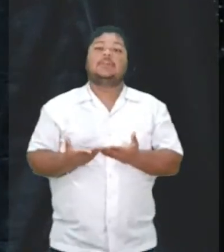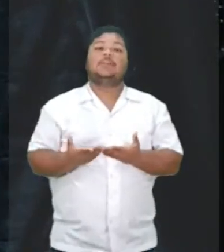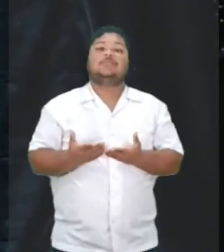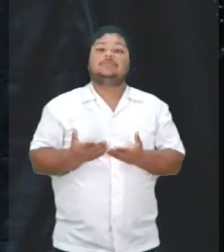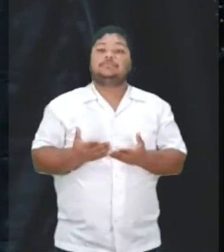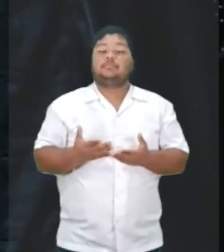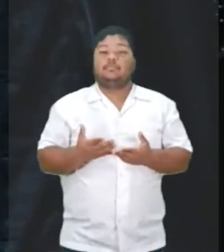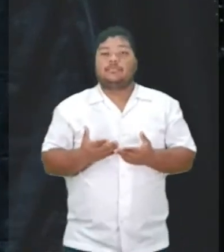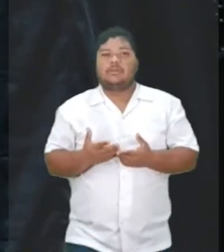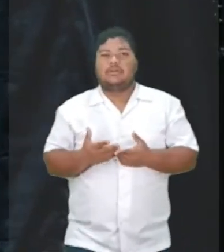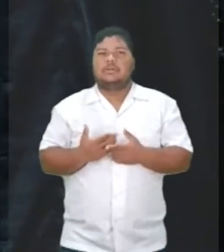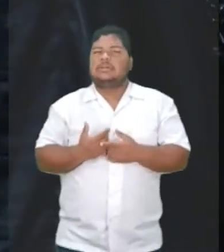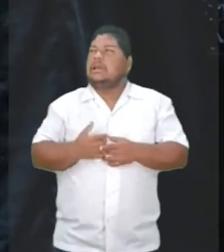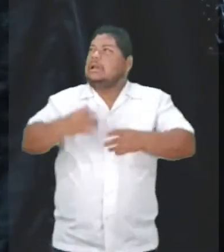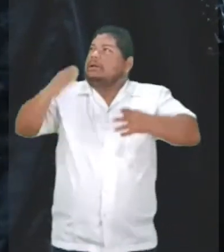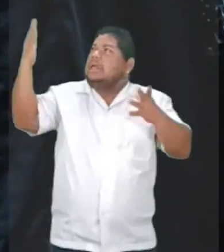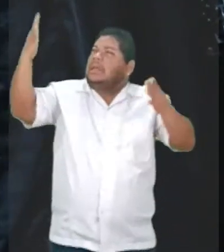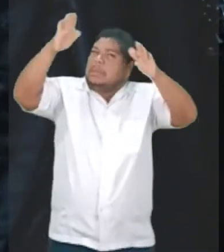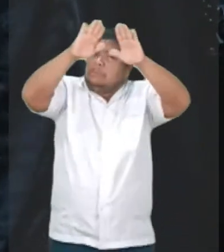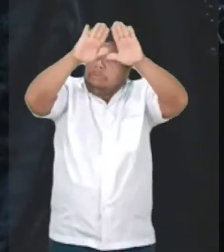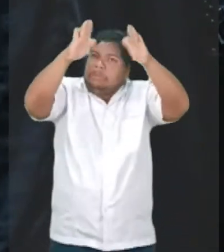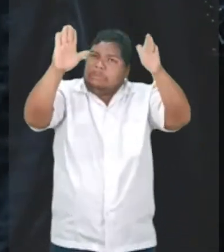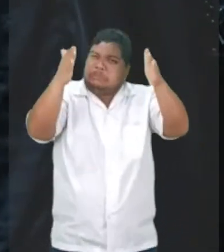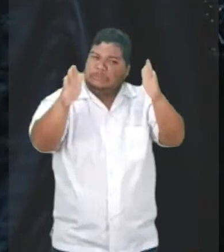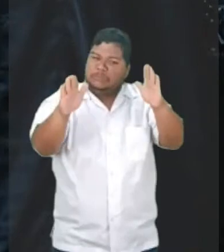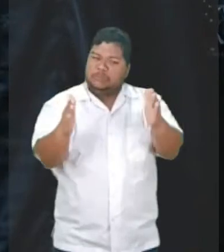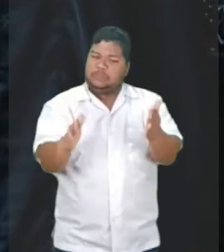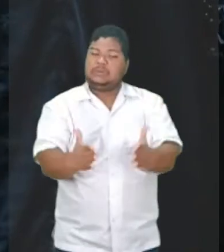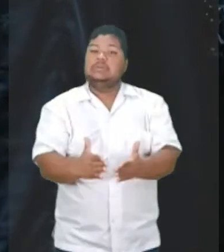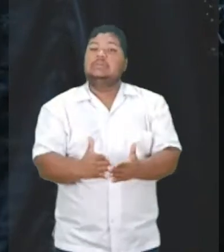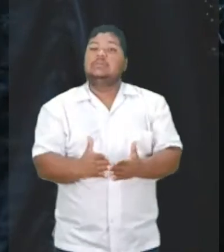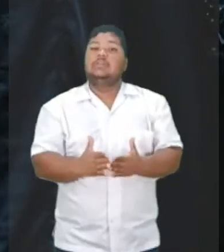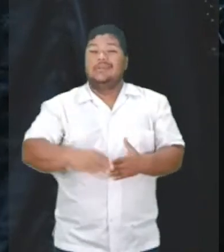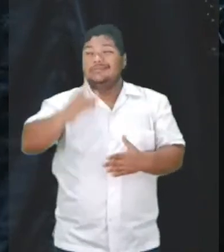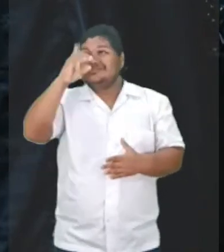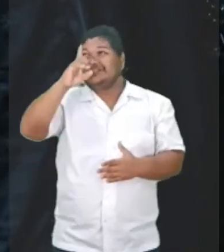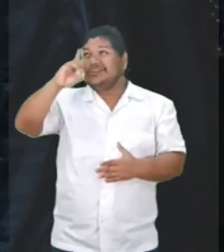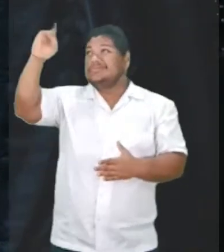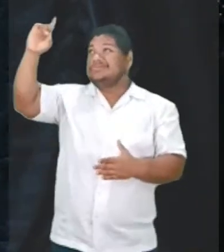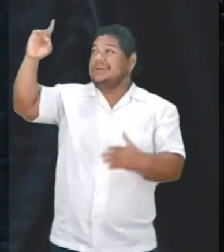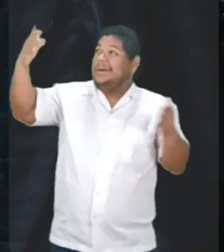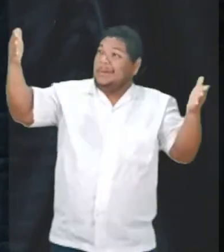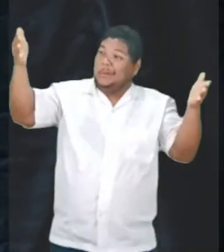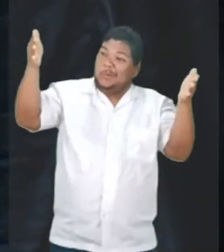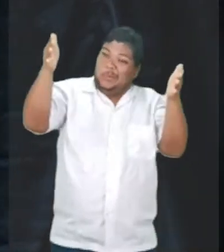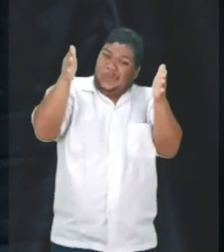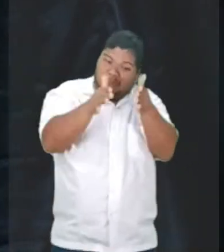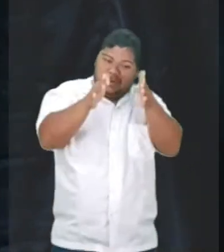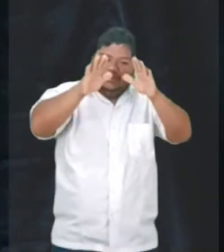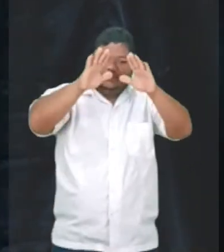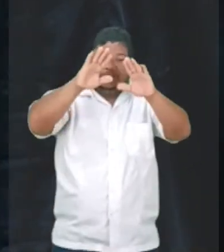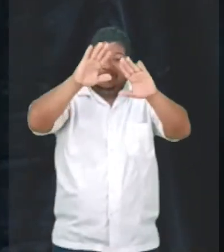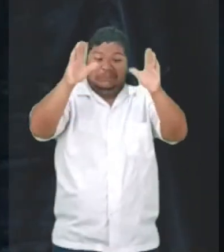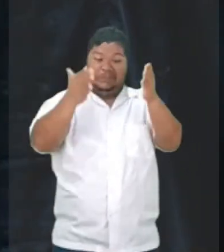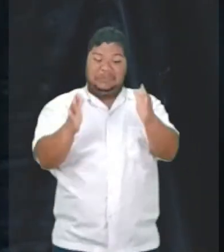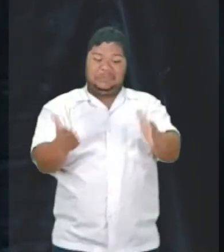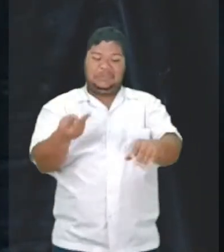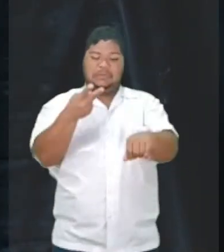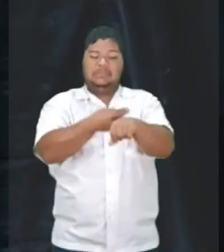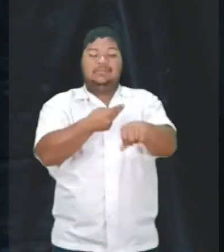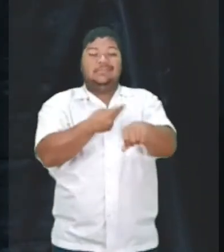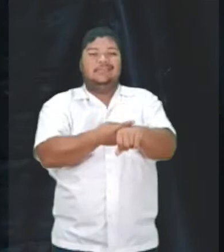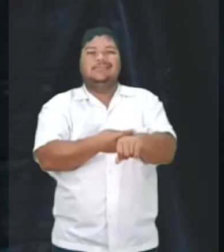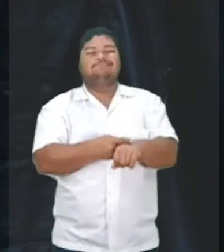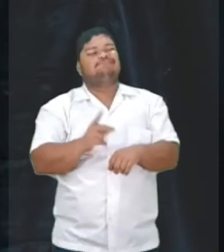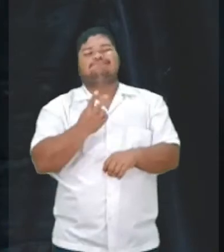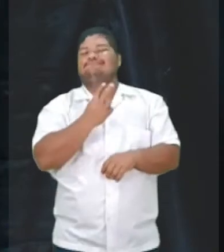reduzido a uma imagem de madeira. É um Deus que não pode ser reduzido a uma imagem de pedra. Não,